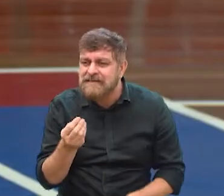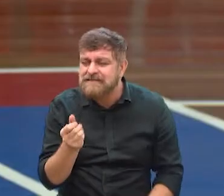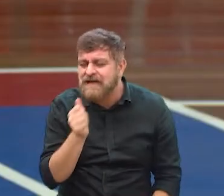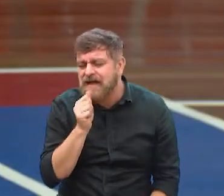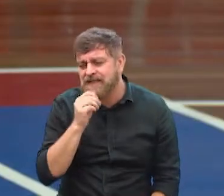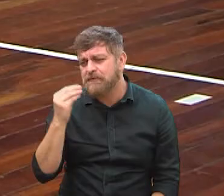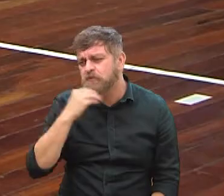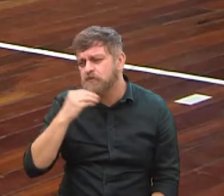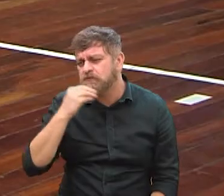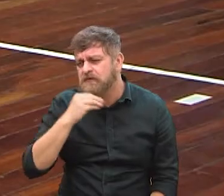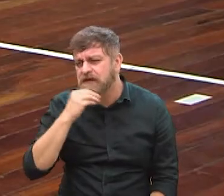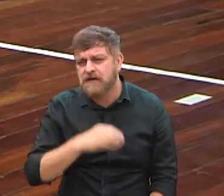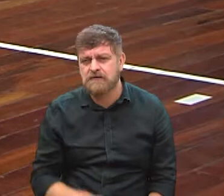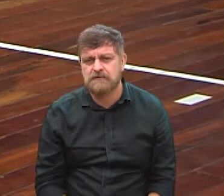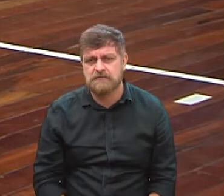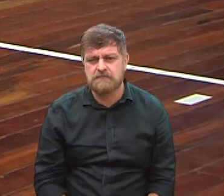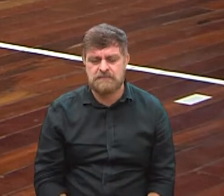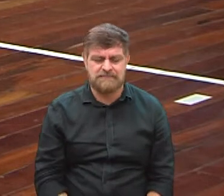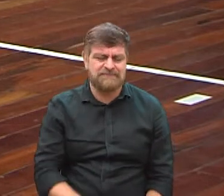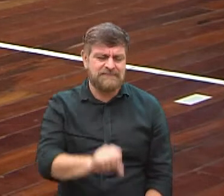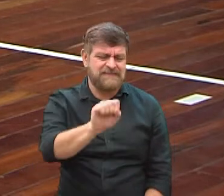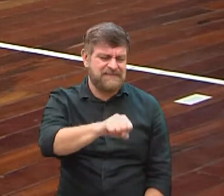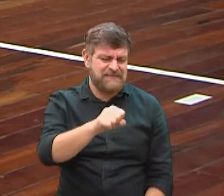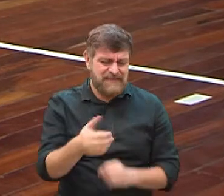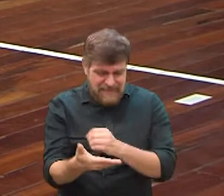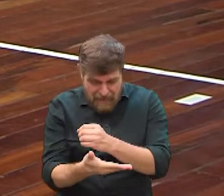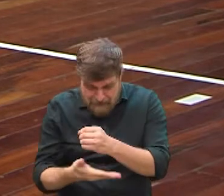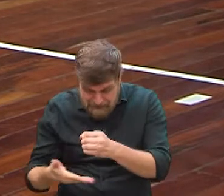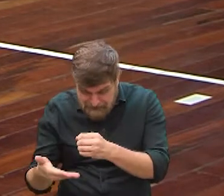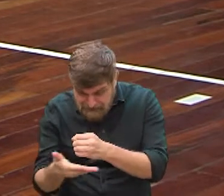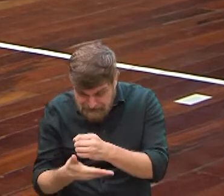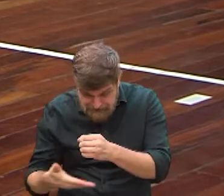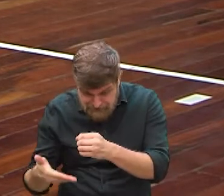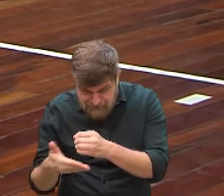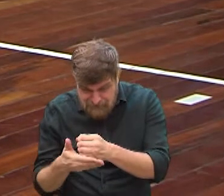deveria ser? Eu acho que falta, na categoria de base, falta